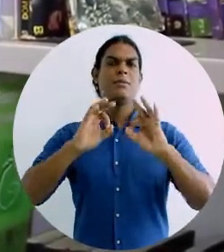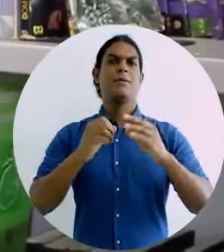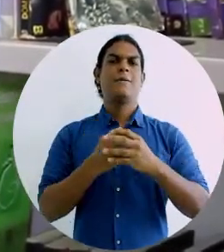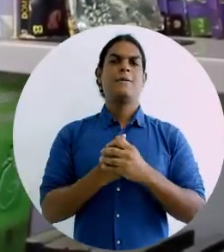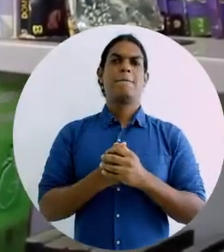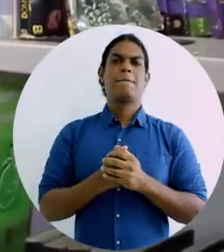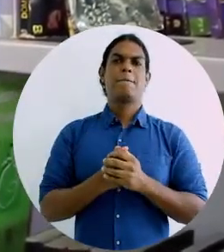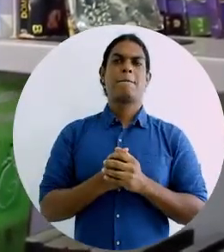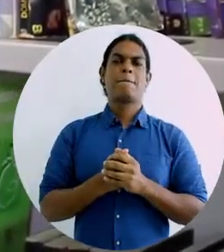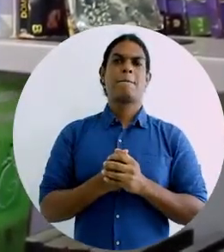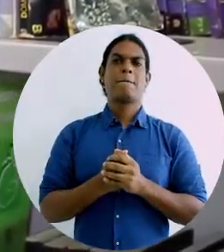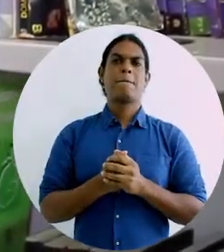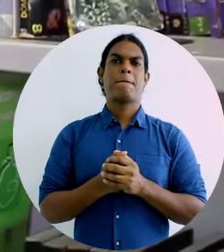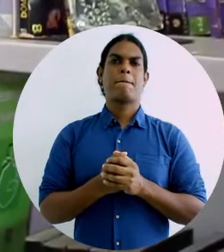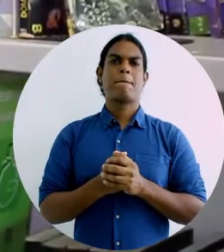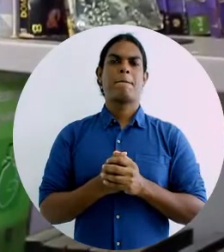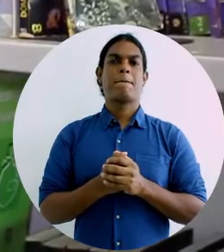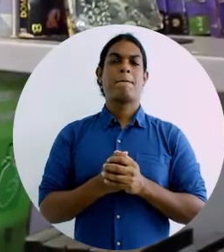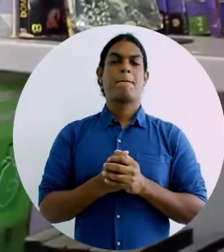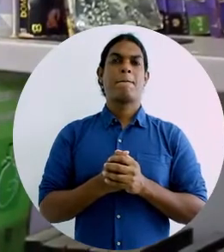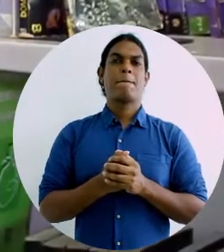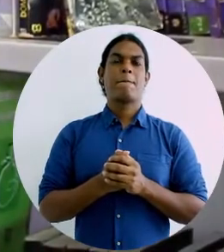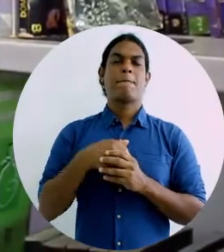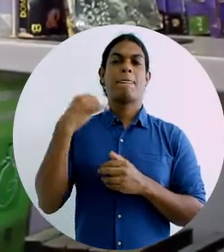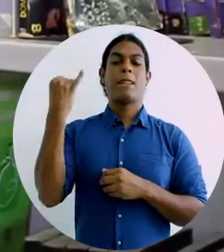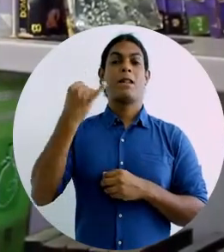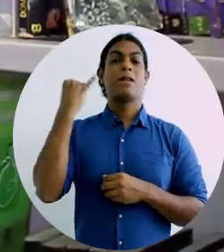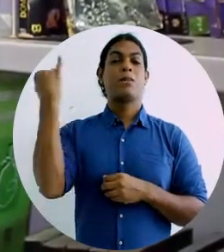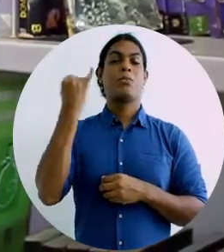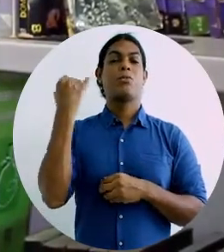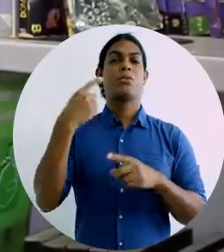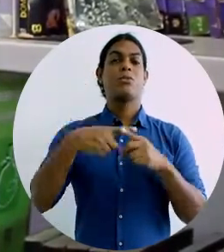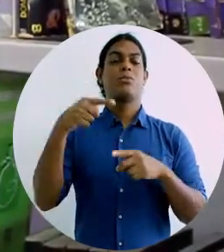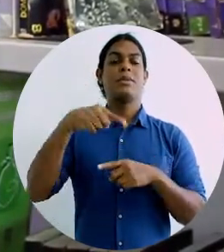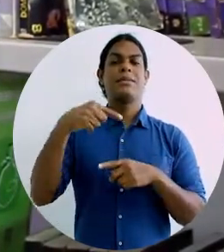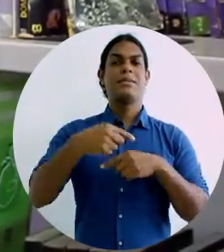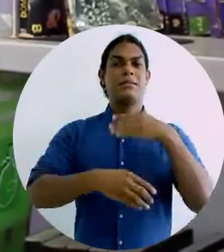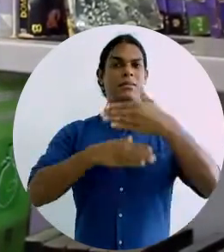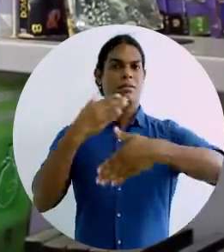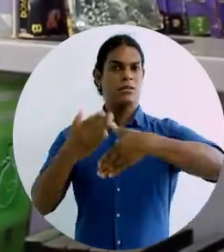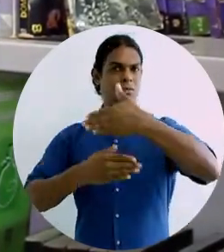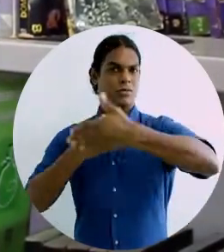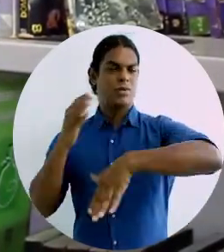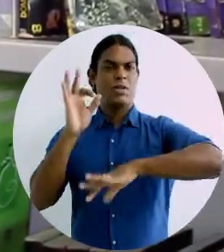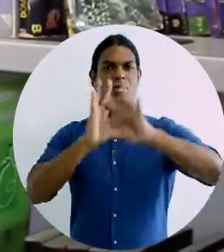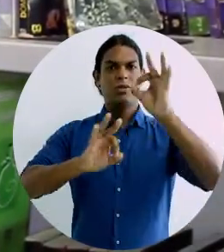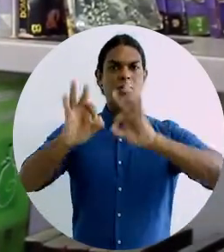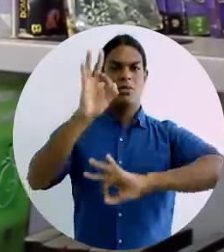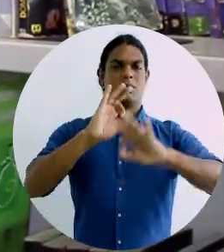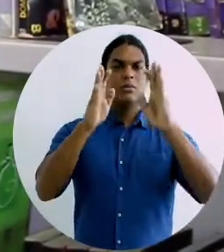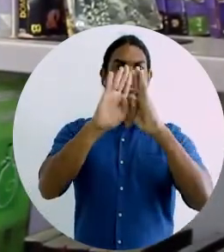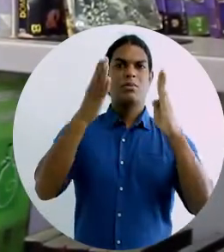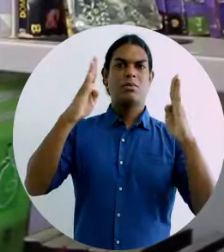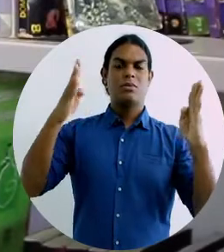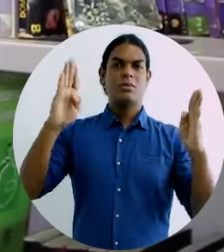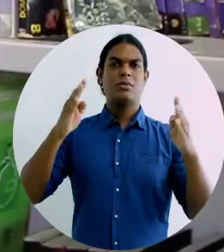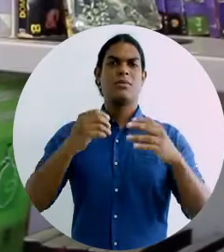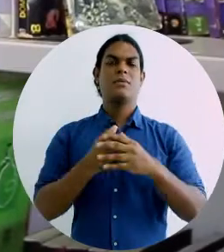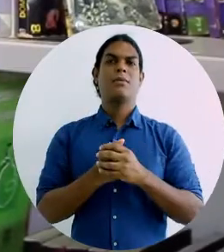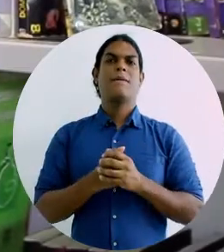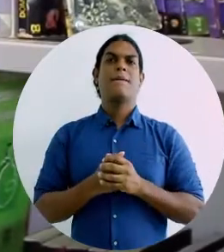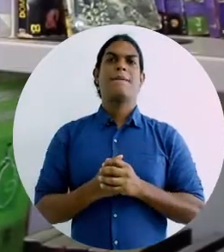Mas o interessante desse processo todo foi que nós trabalhamos de maneira